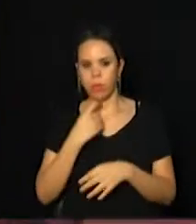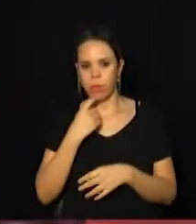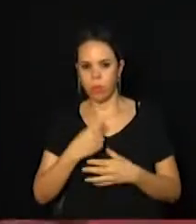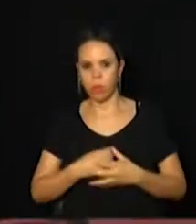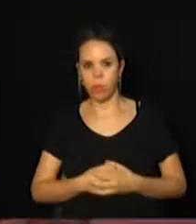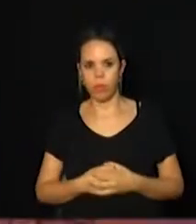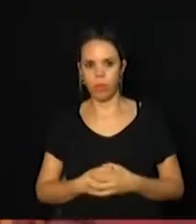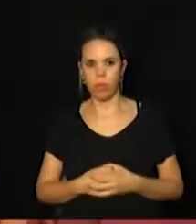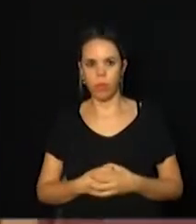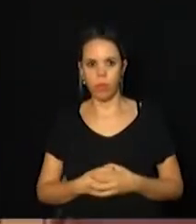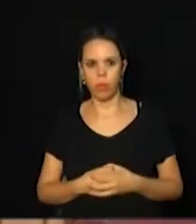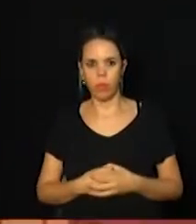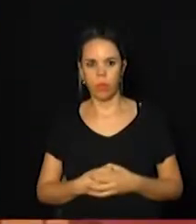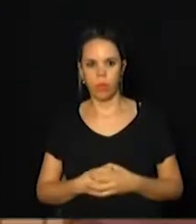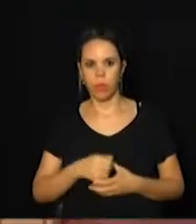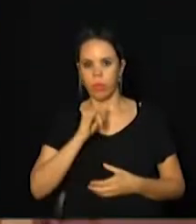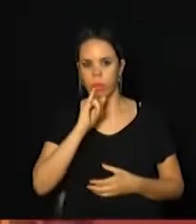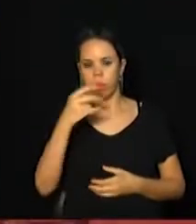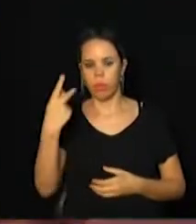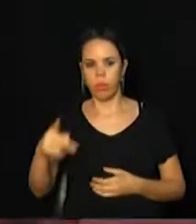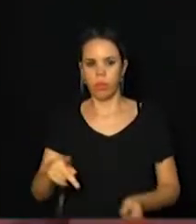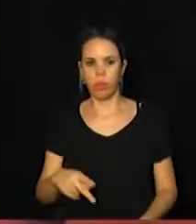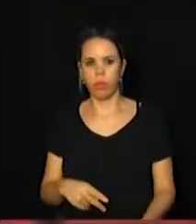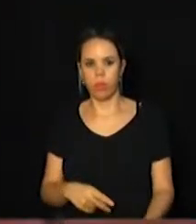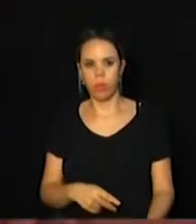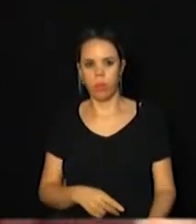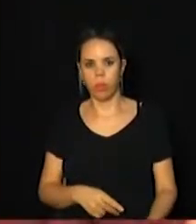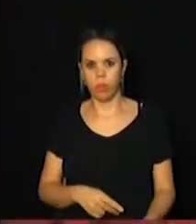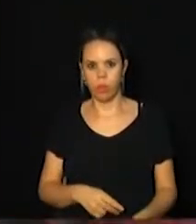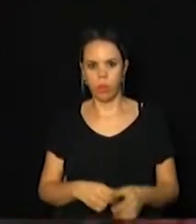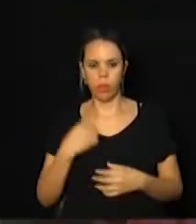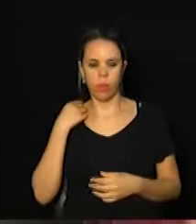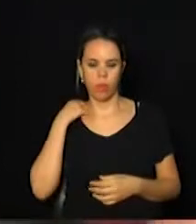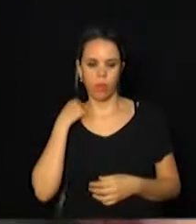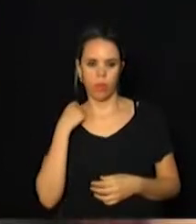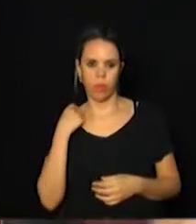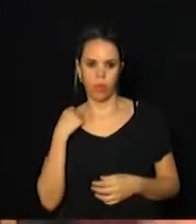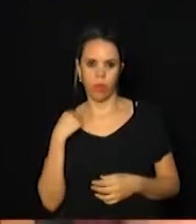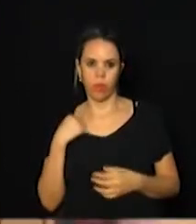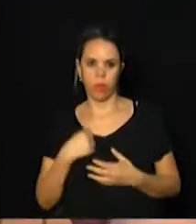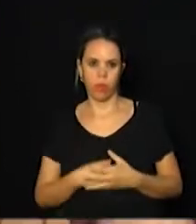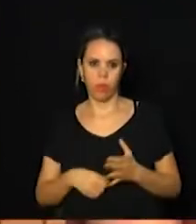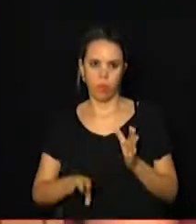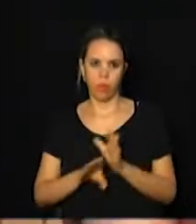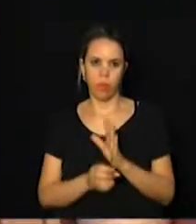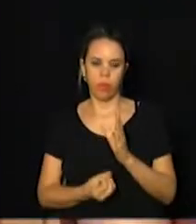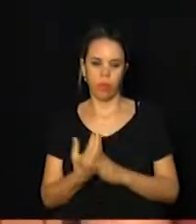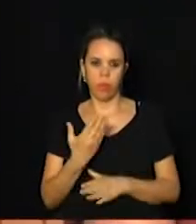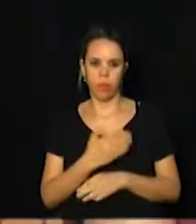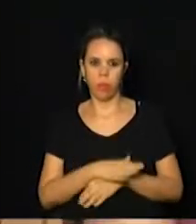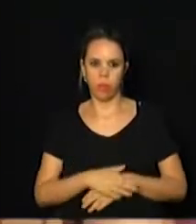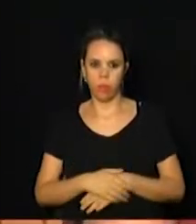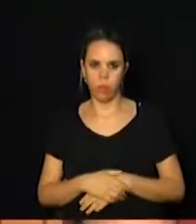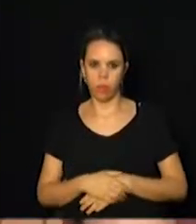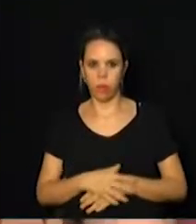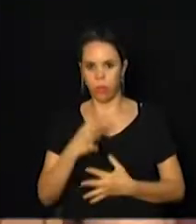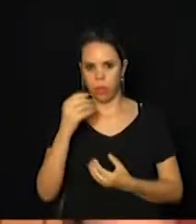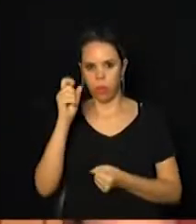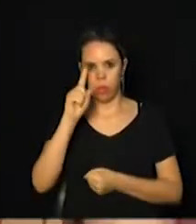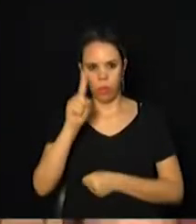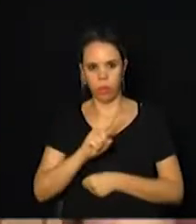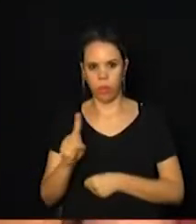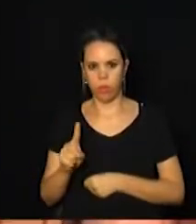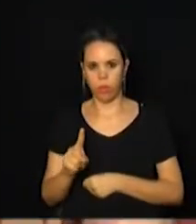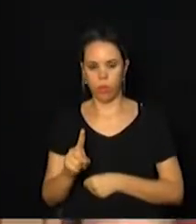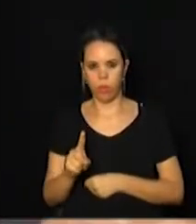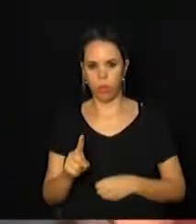Campinas ver o senhor onde dói vier acontecer mais com fé em Deus que